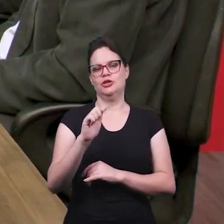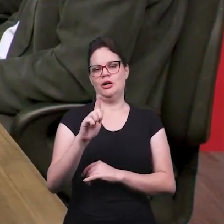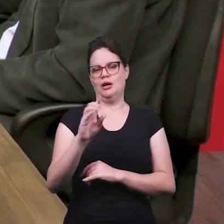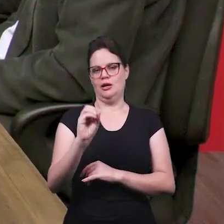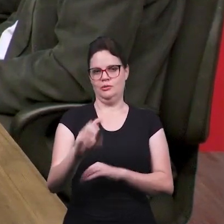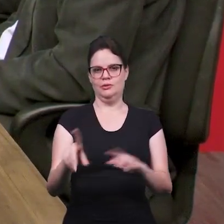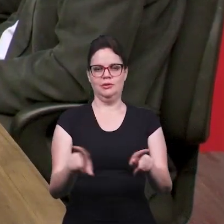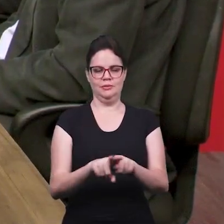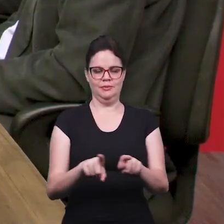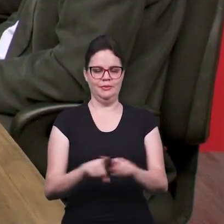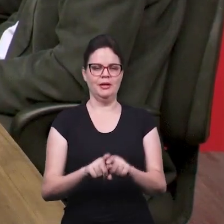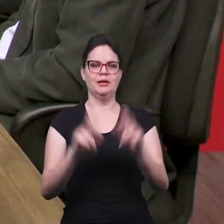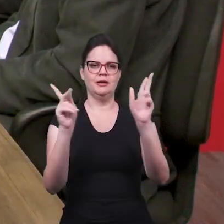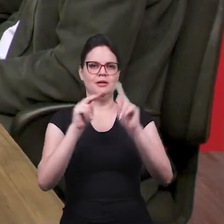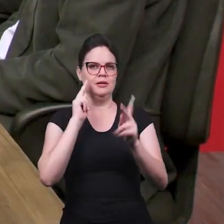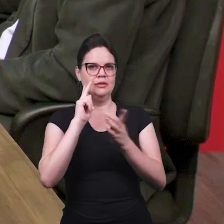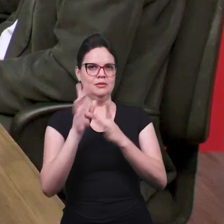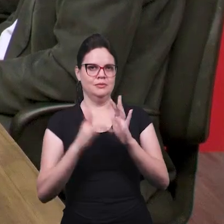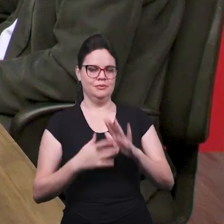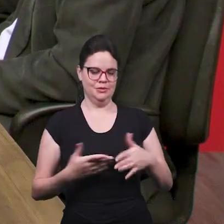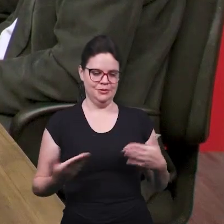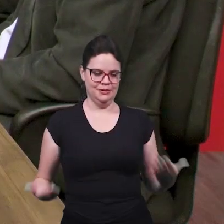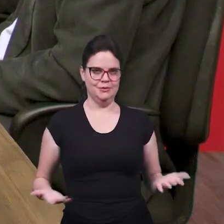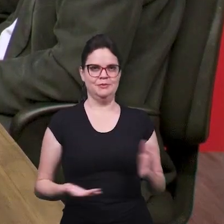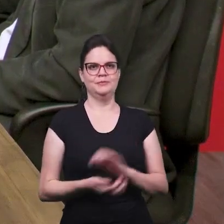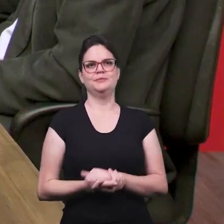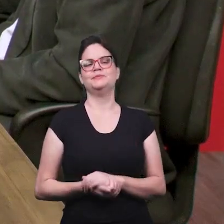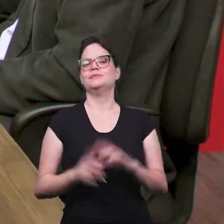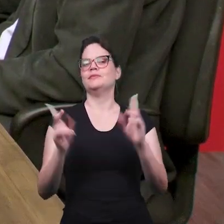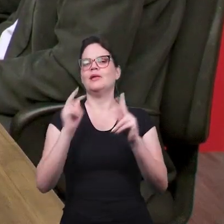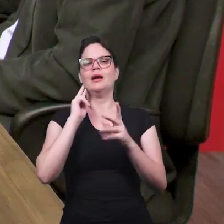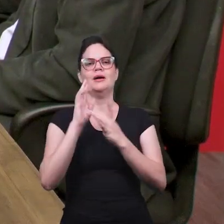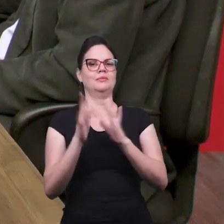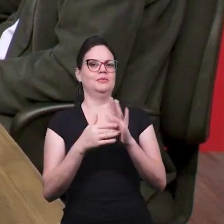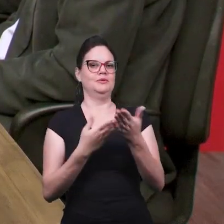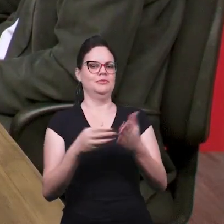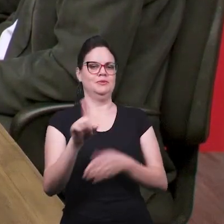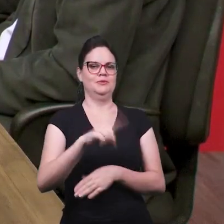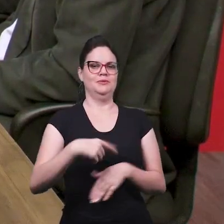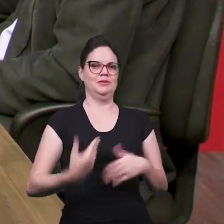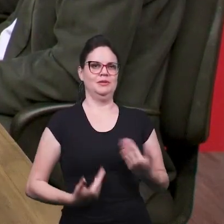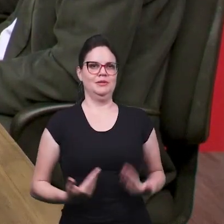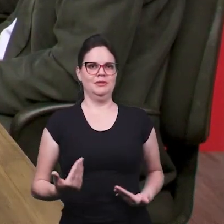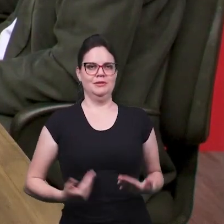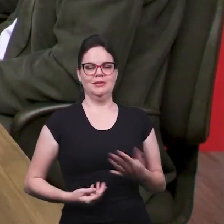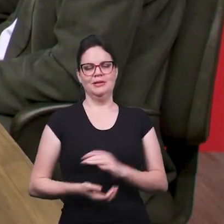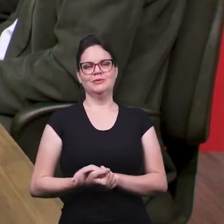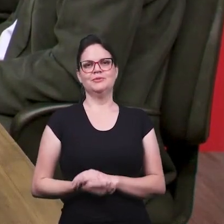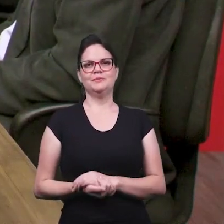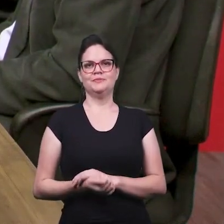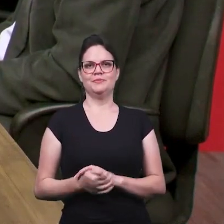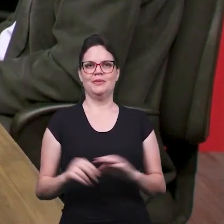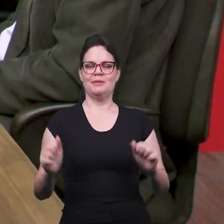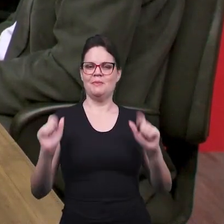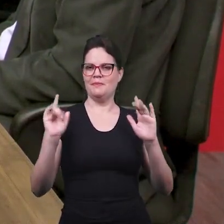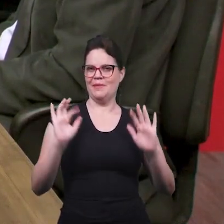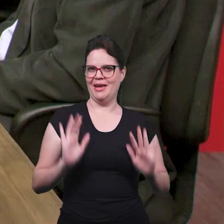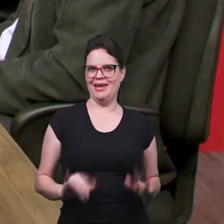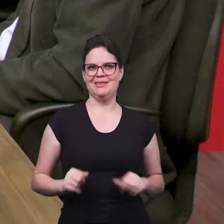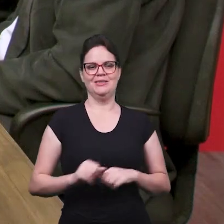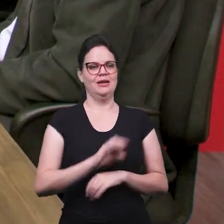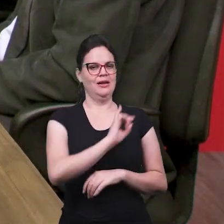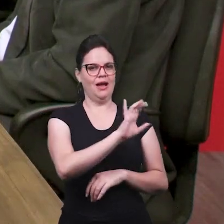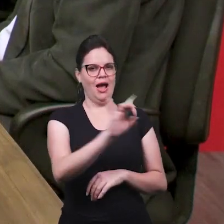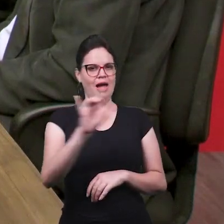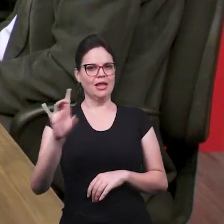todos aqui. Professor Tiago Costa, a paz do Senhor. Paz do Senhor, os irmãos. Estamos aí de volta, né? Muito bem. São doutores, cada um